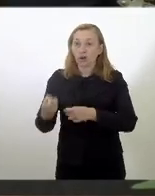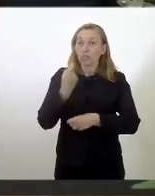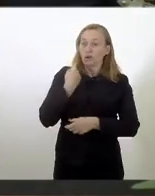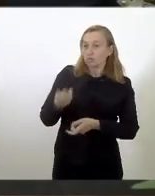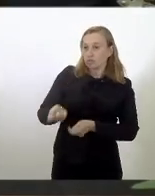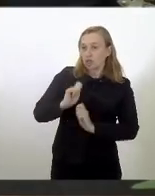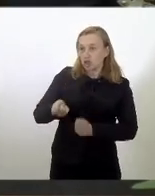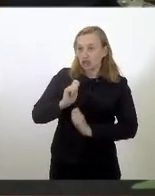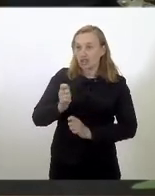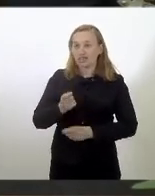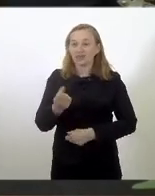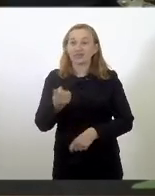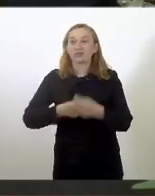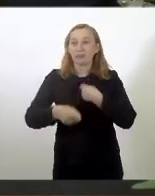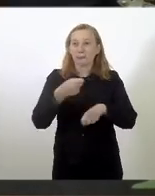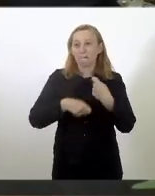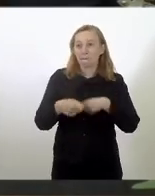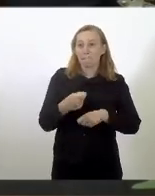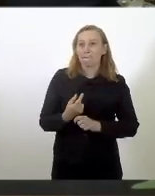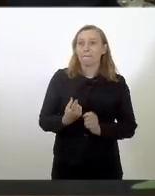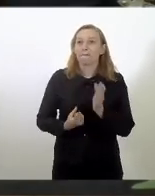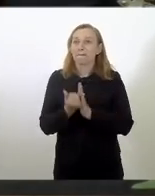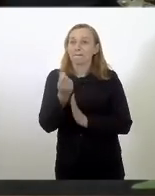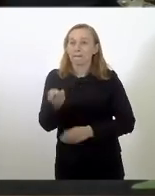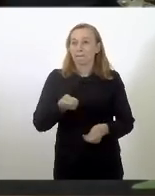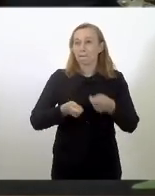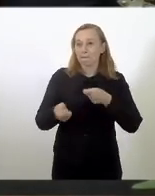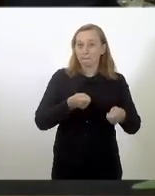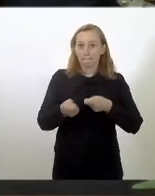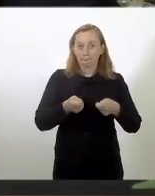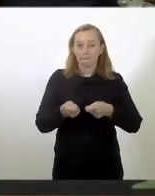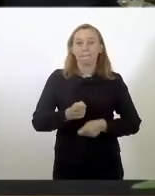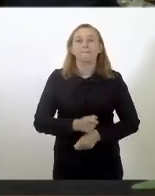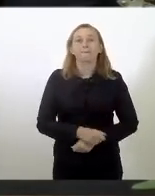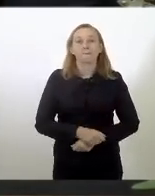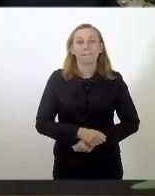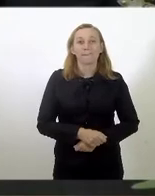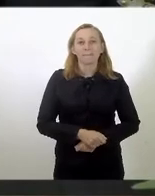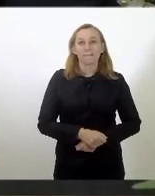Economia, Indústria e Comércio e de Orçamento, Finanças, Fiscalização Financeira e Controle.